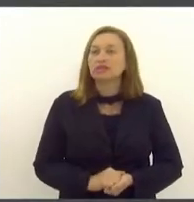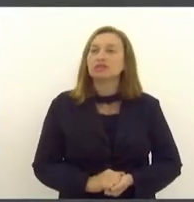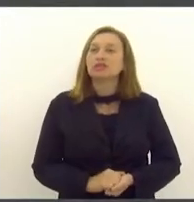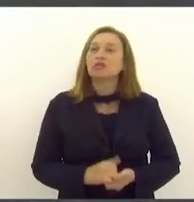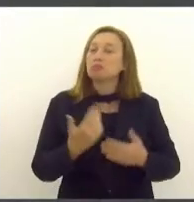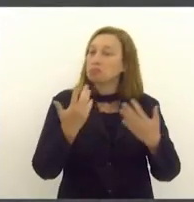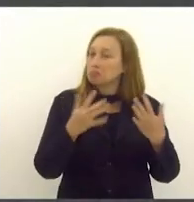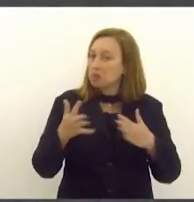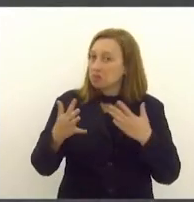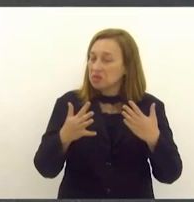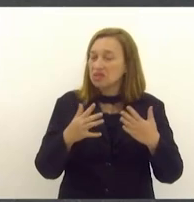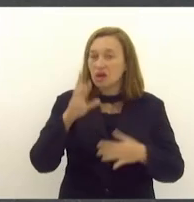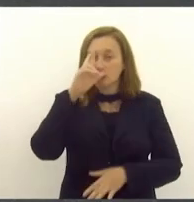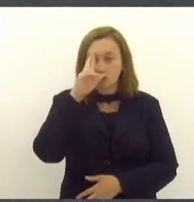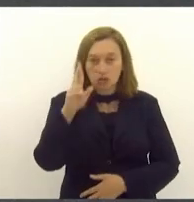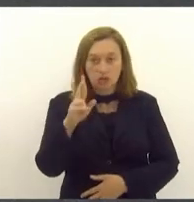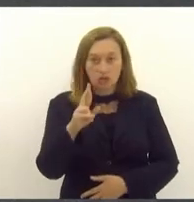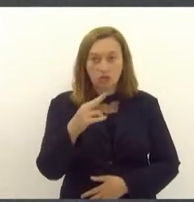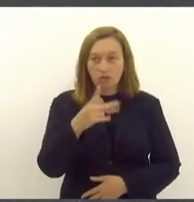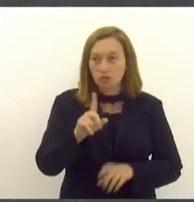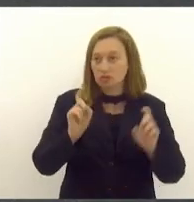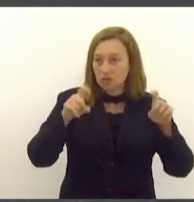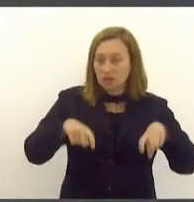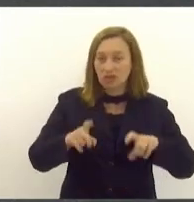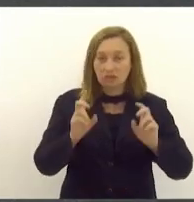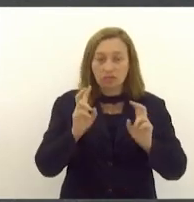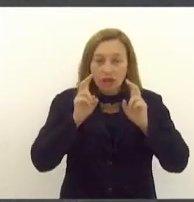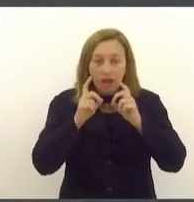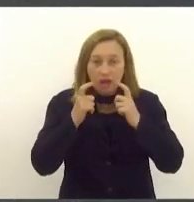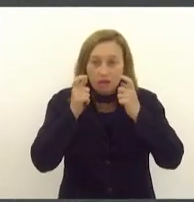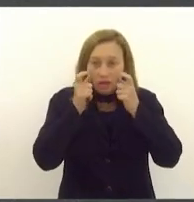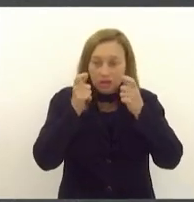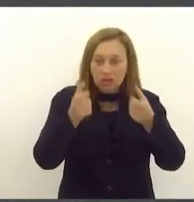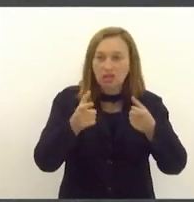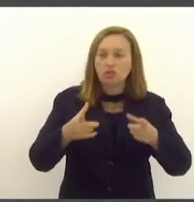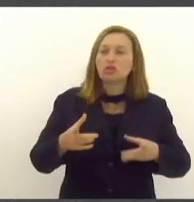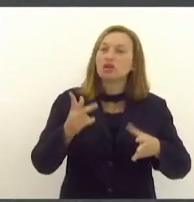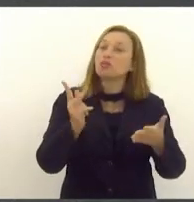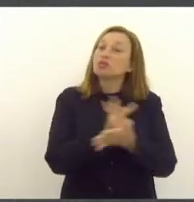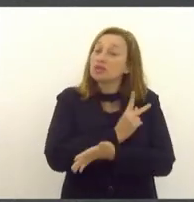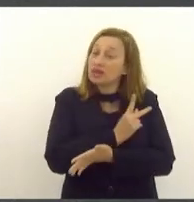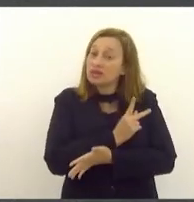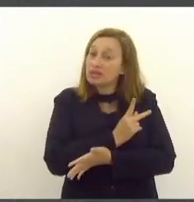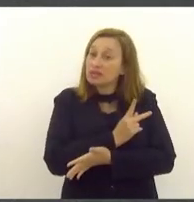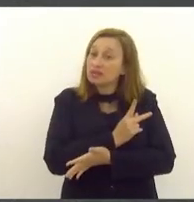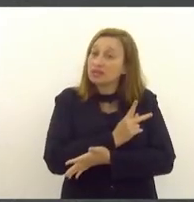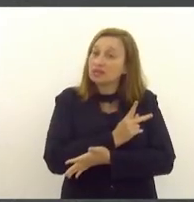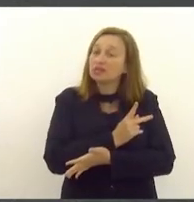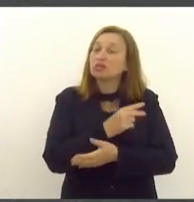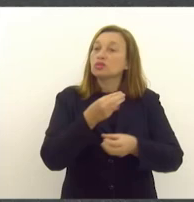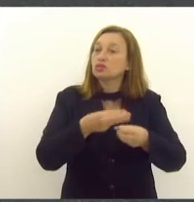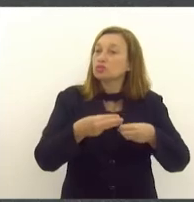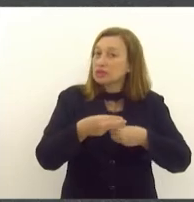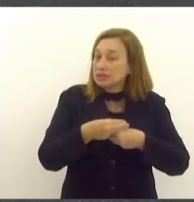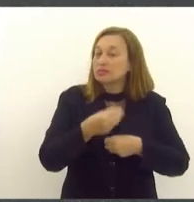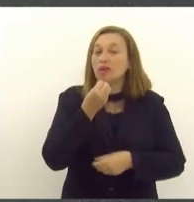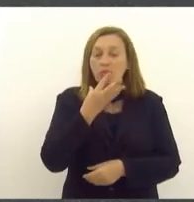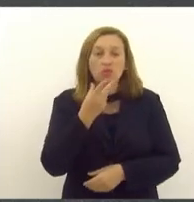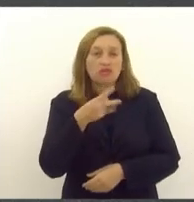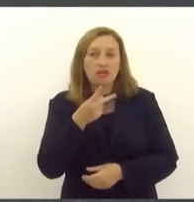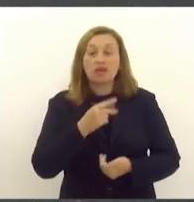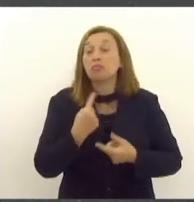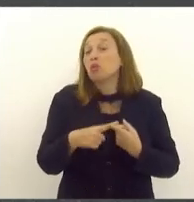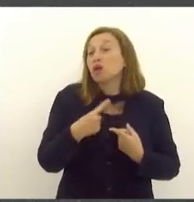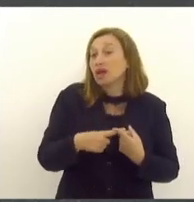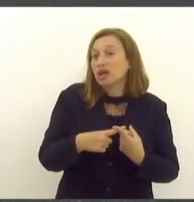para parabenizar vossa excelência seu mandato sempre atento ao que acontece os municípios é bom que você diga